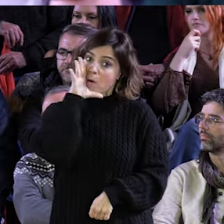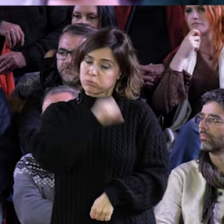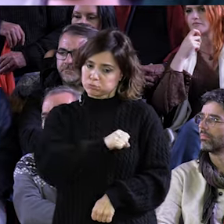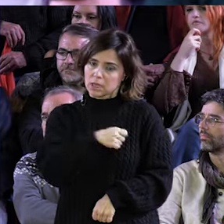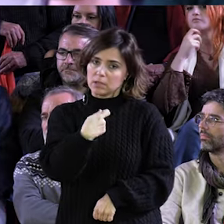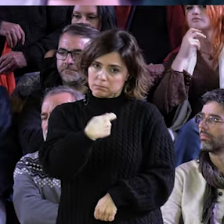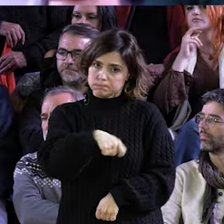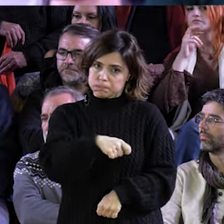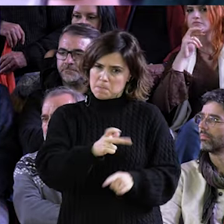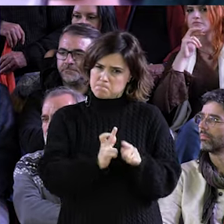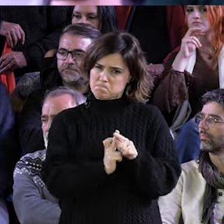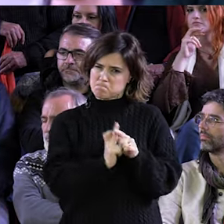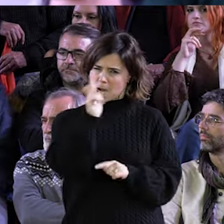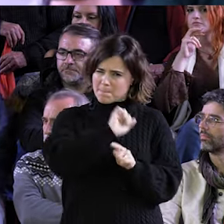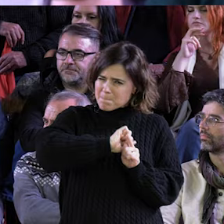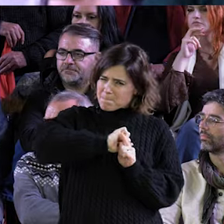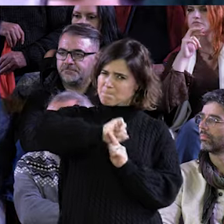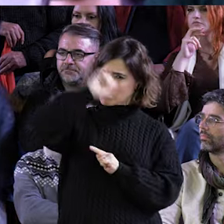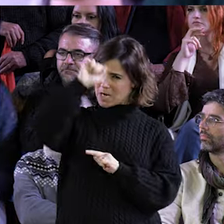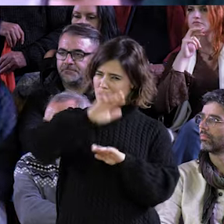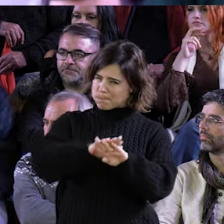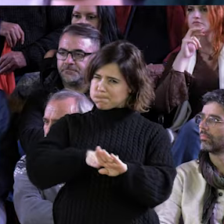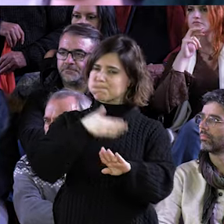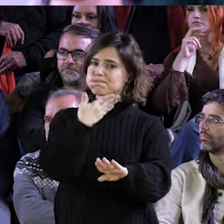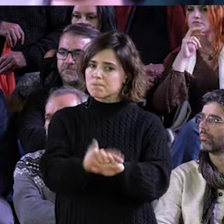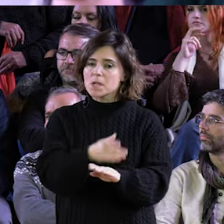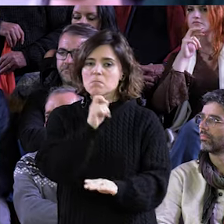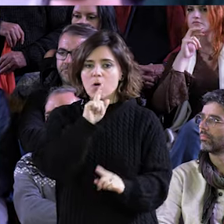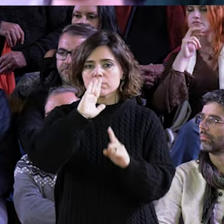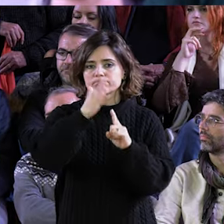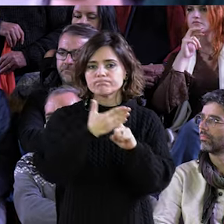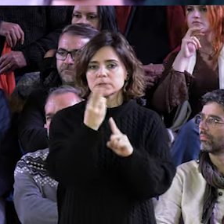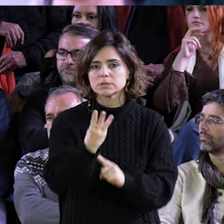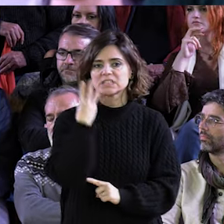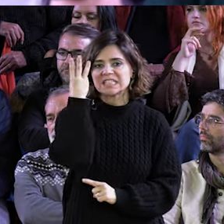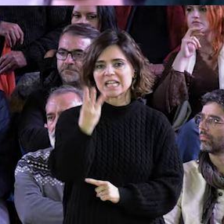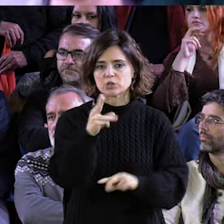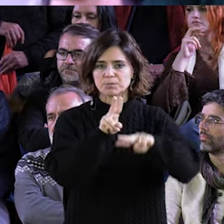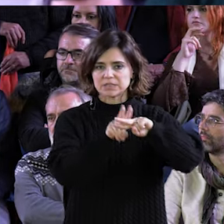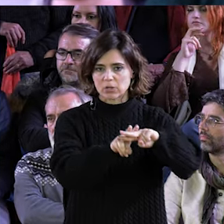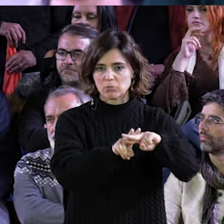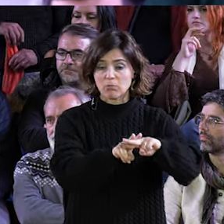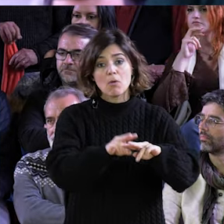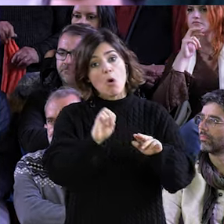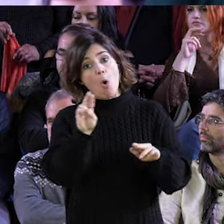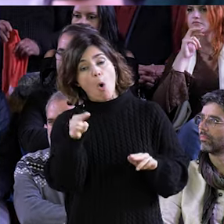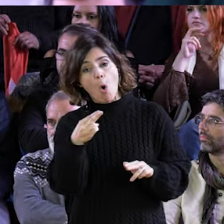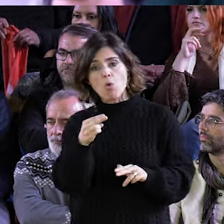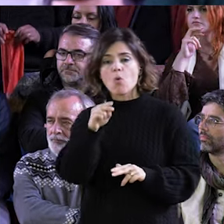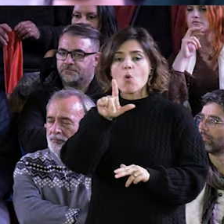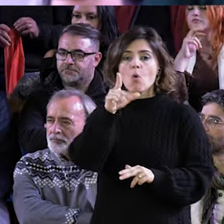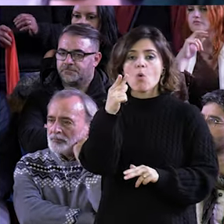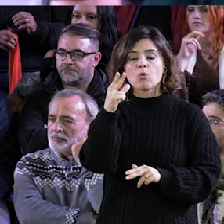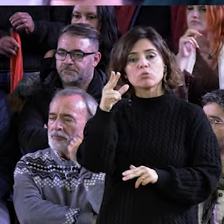e quando especula acima dos valores normais de mercado, pode ter uma pena até 3 anos de prisão. E no Luxemburgo também é